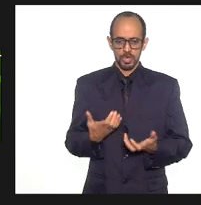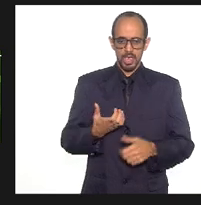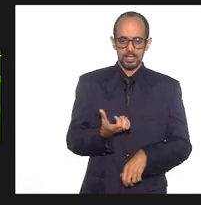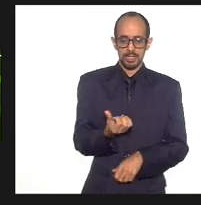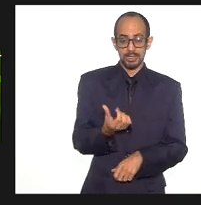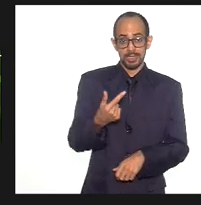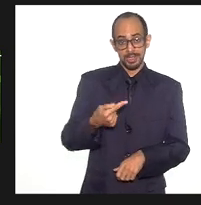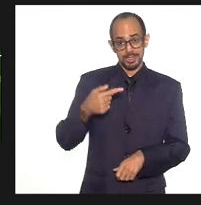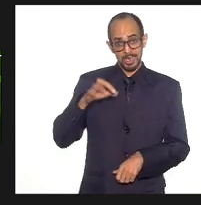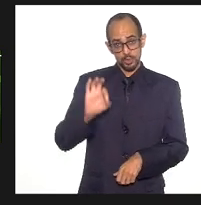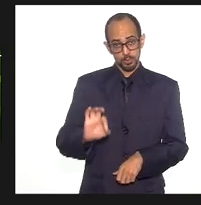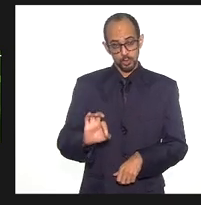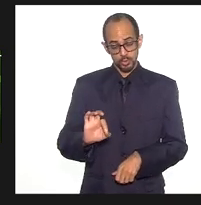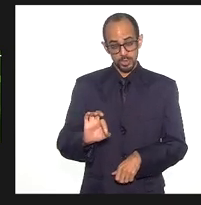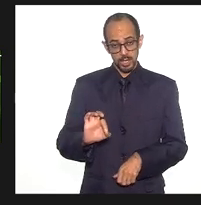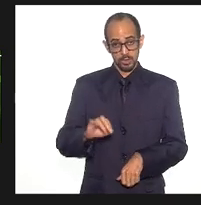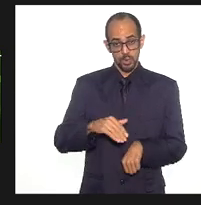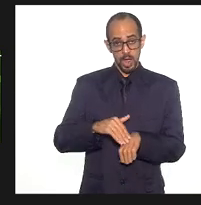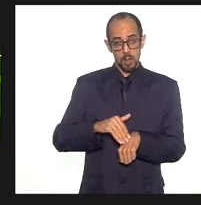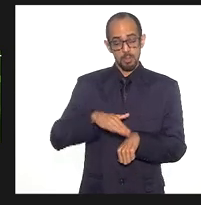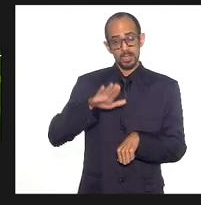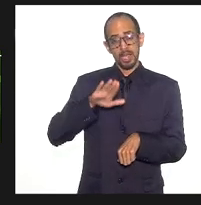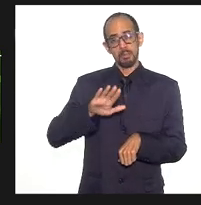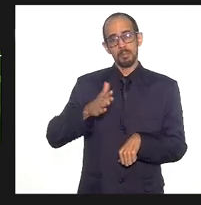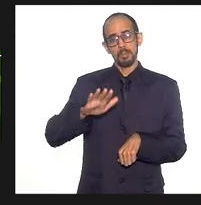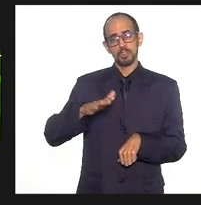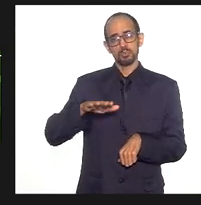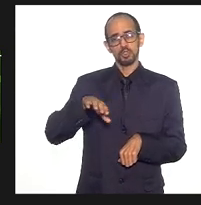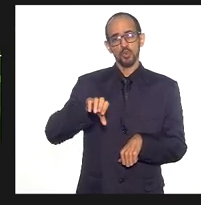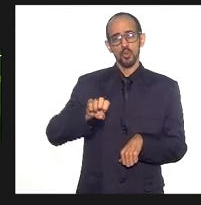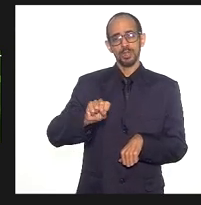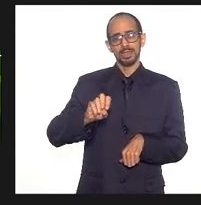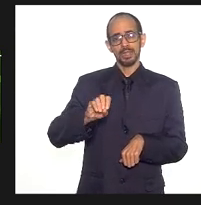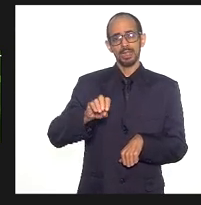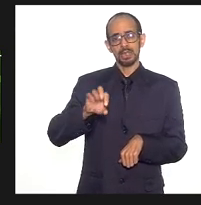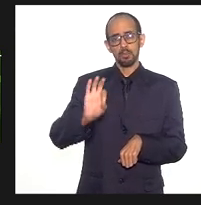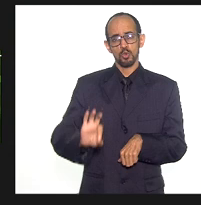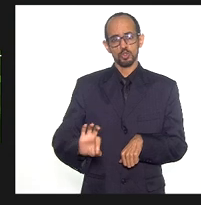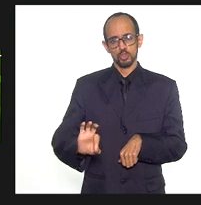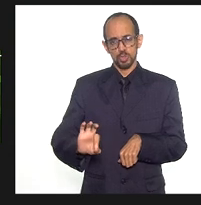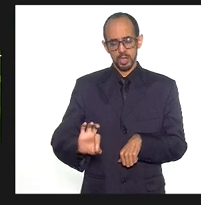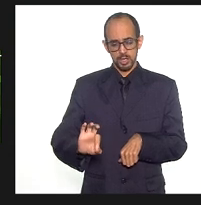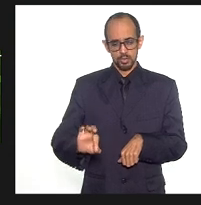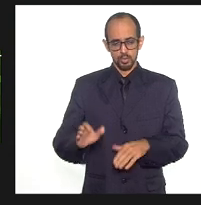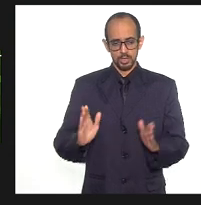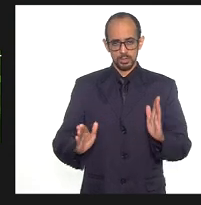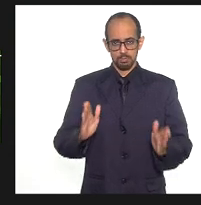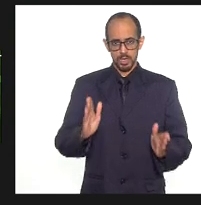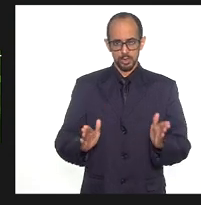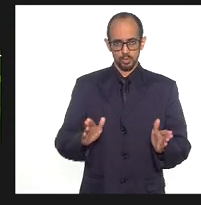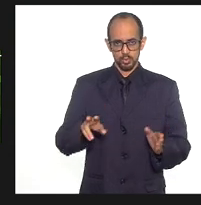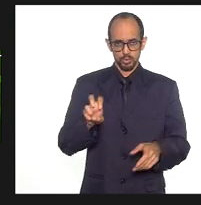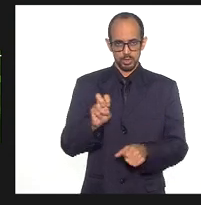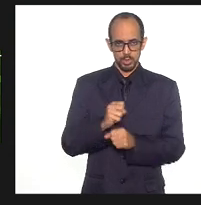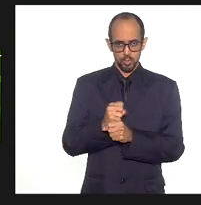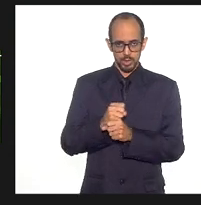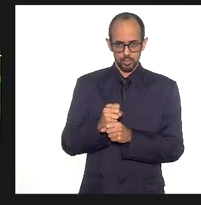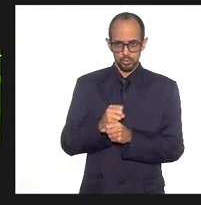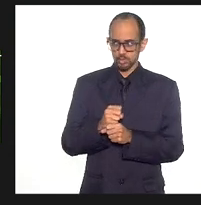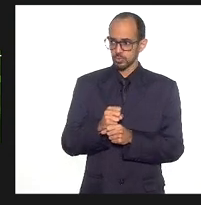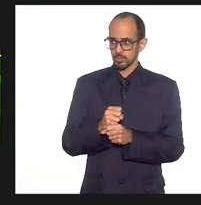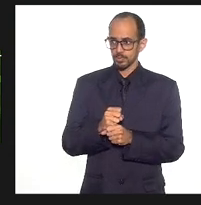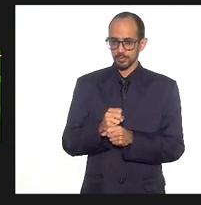67% para algo em torno de 80% ao longo deste período. Tá? Então, isso